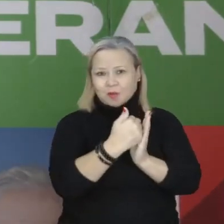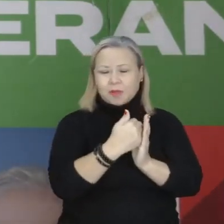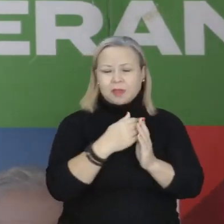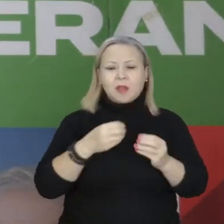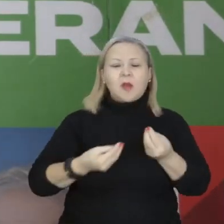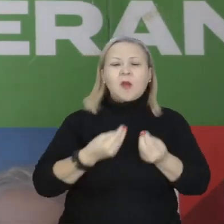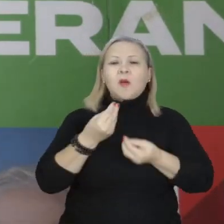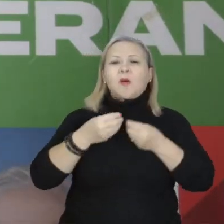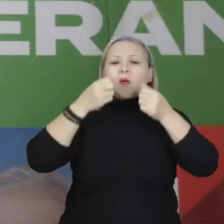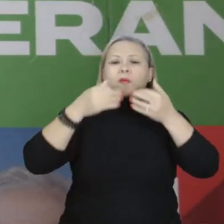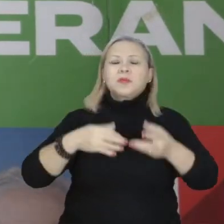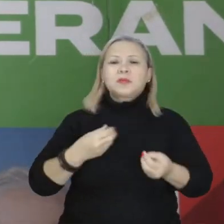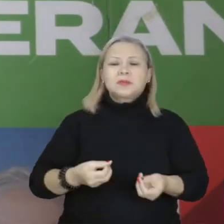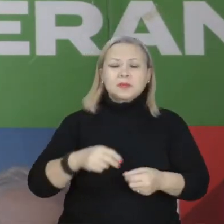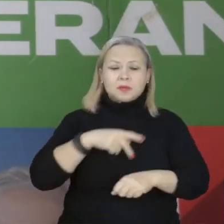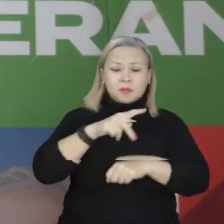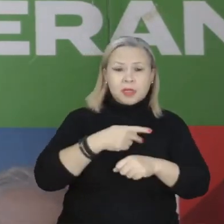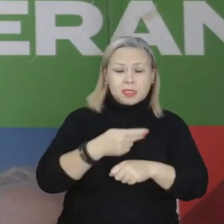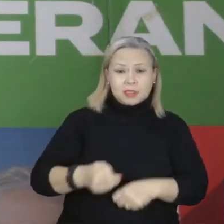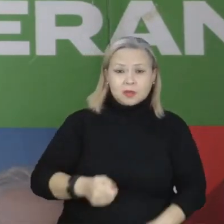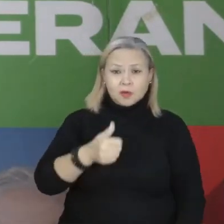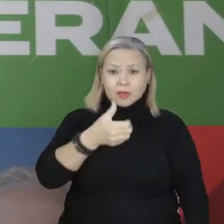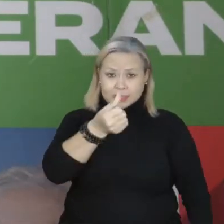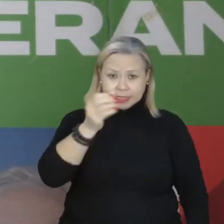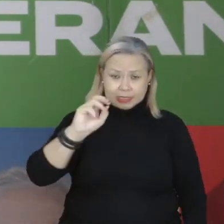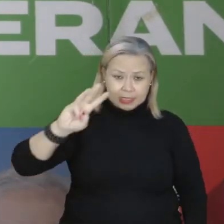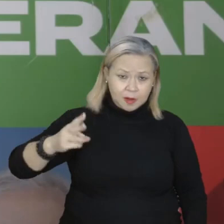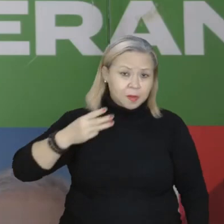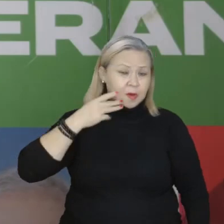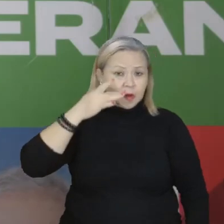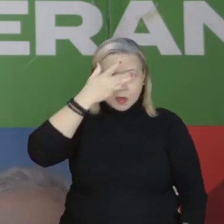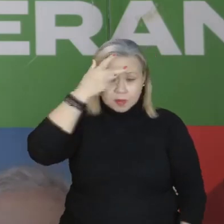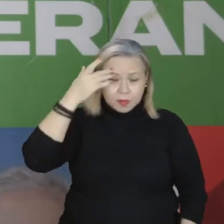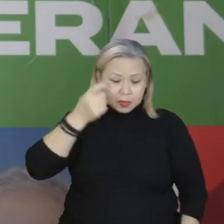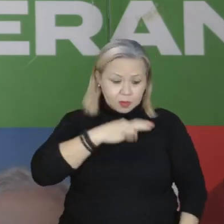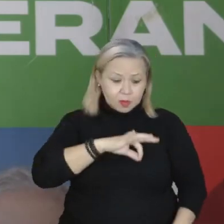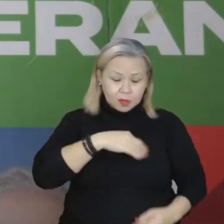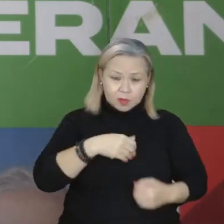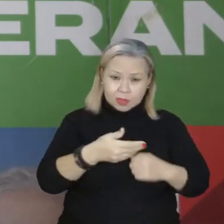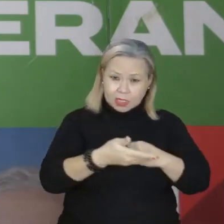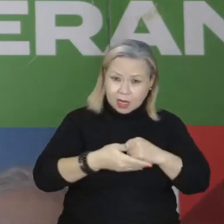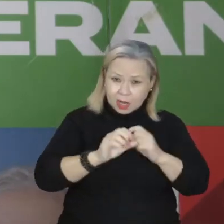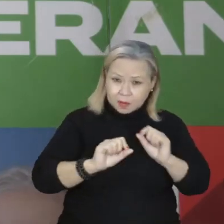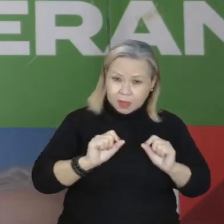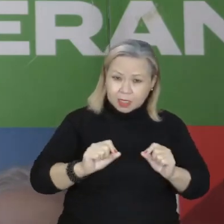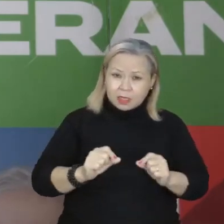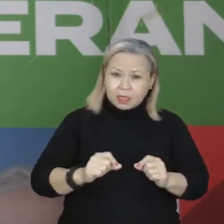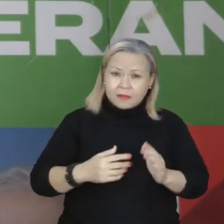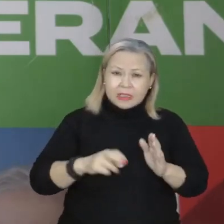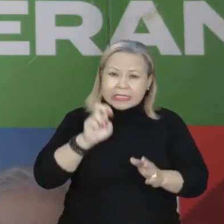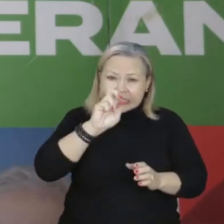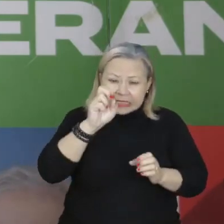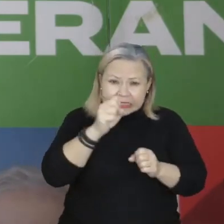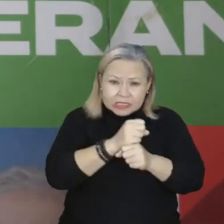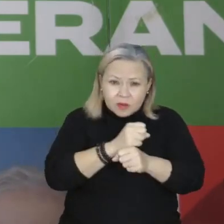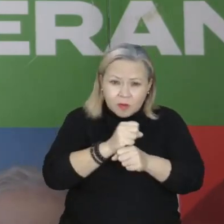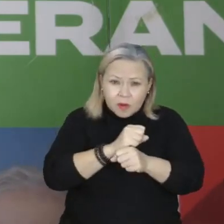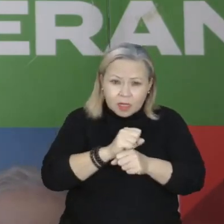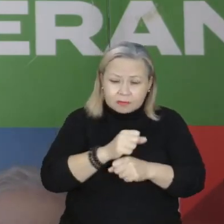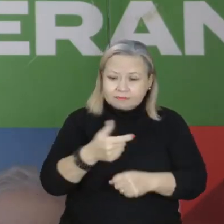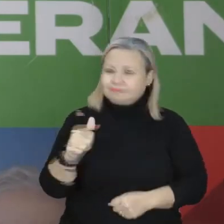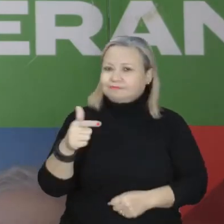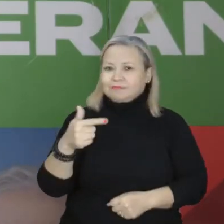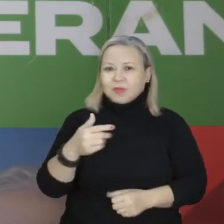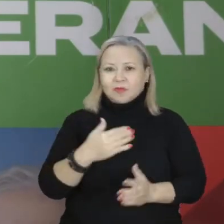tem quase 60 milhões de pessoas ganhando o salário mínimo, você passa 5 anos sem reajustar o salário mínimo? Como